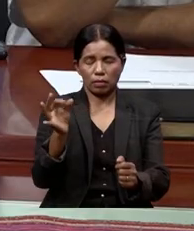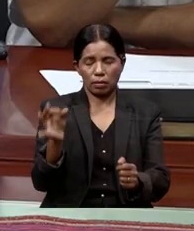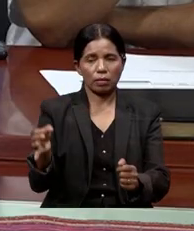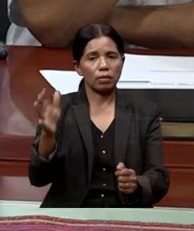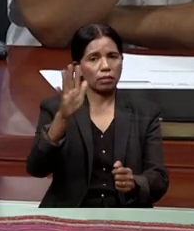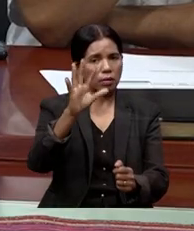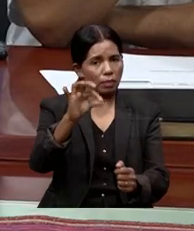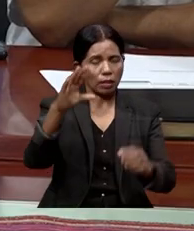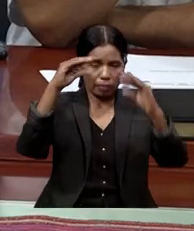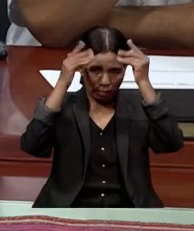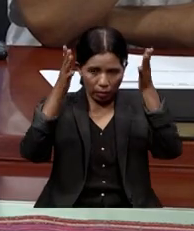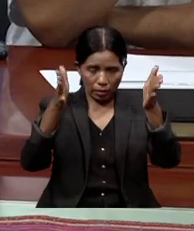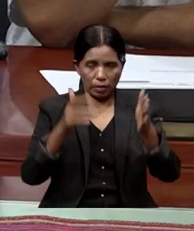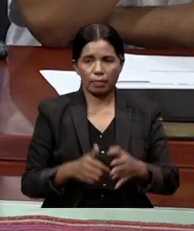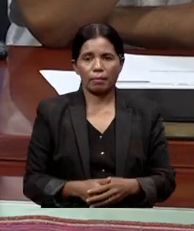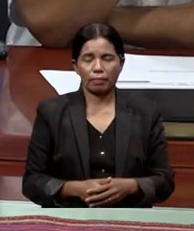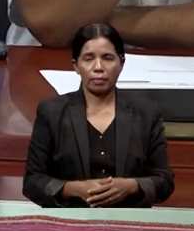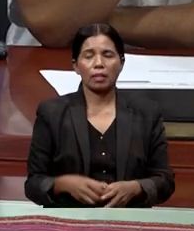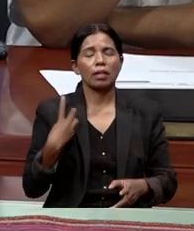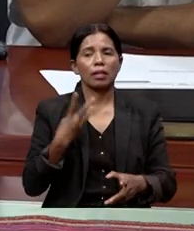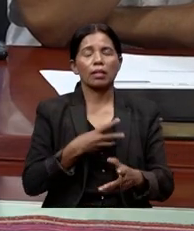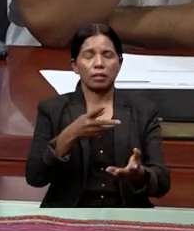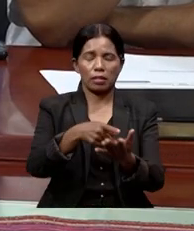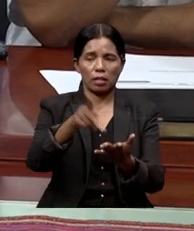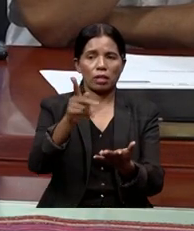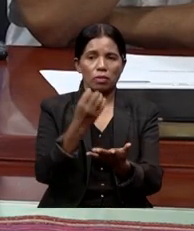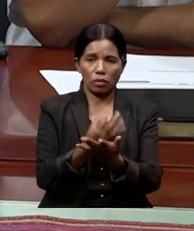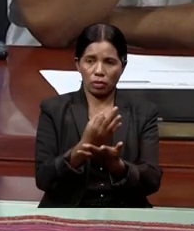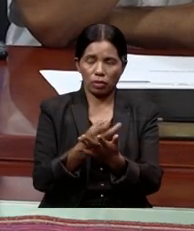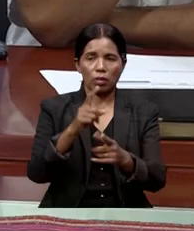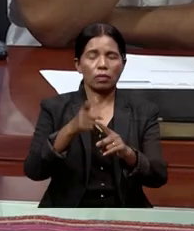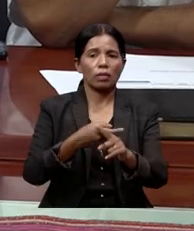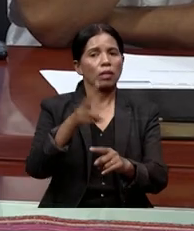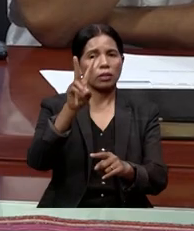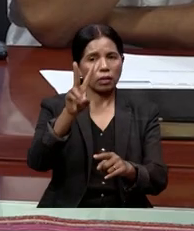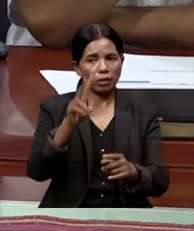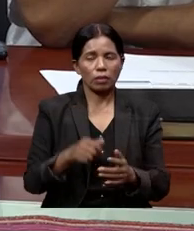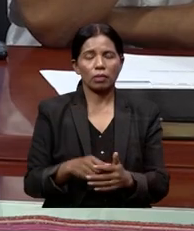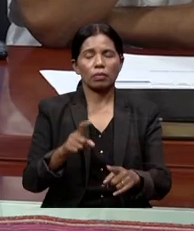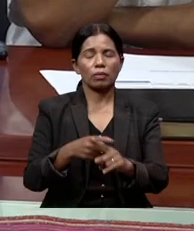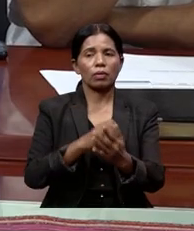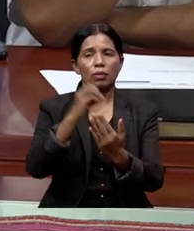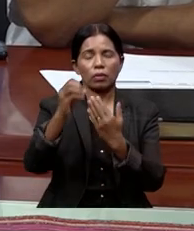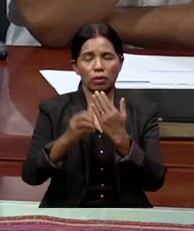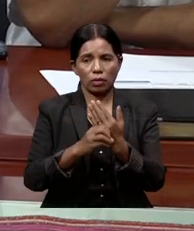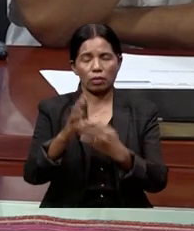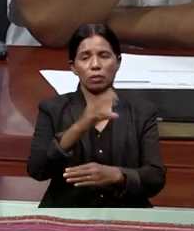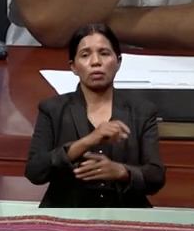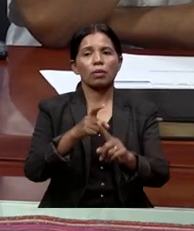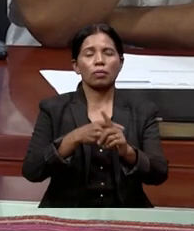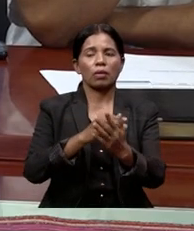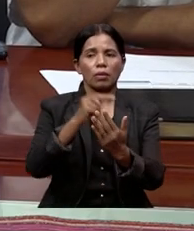professores. Né, ita selo salário fulan ruania, fulan outubro, no fulan